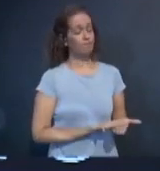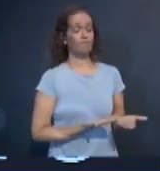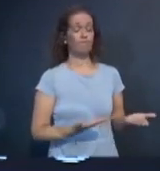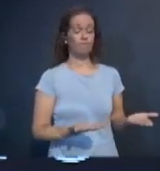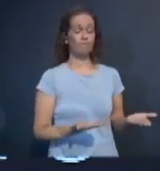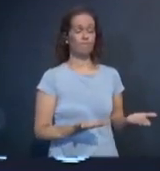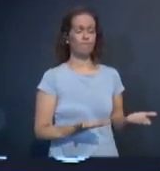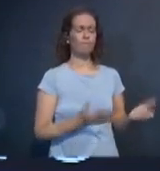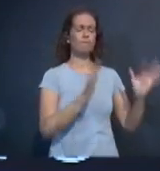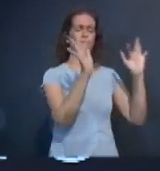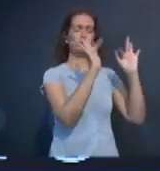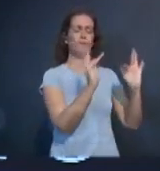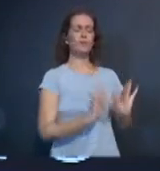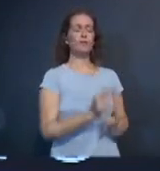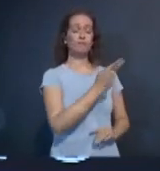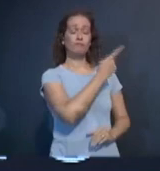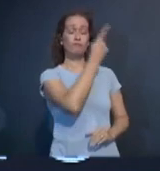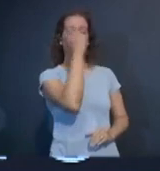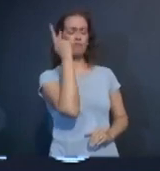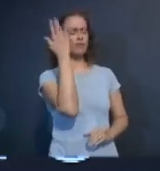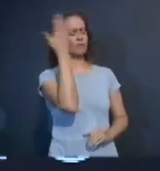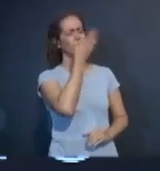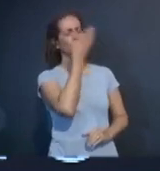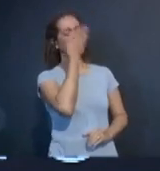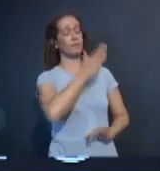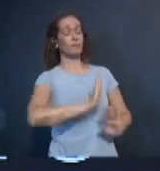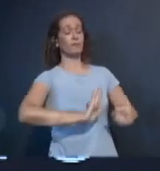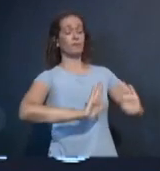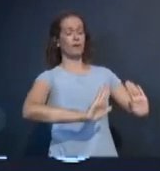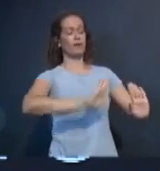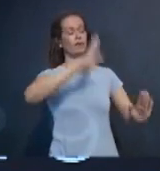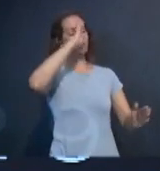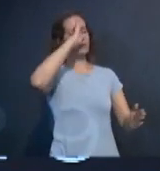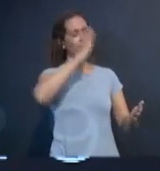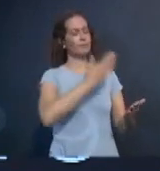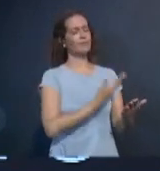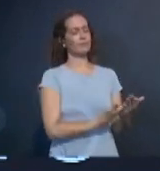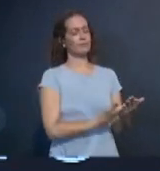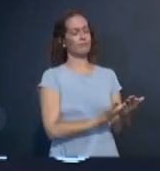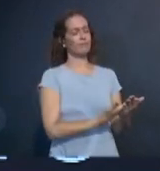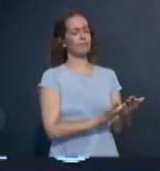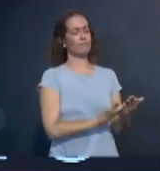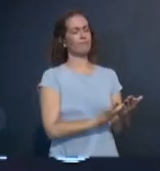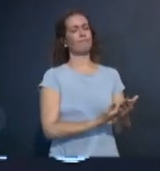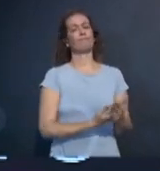Bem-aventurados os que não viram e creram.